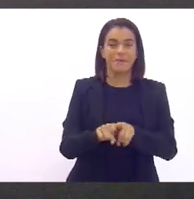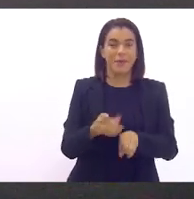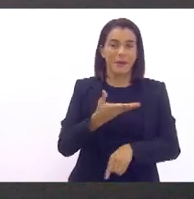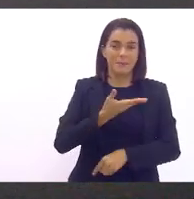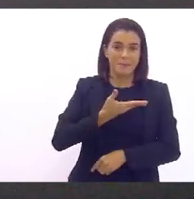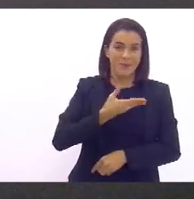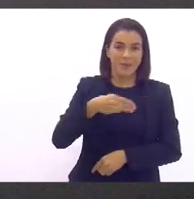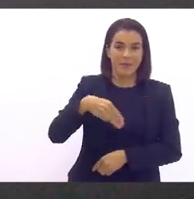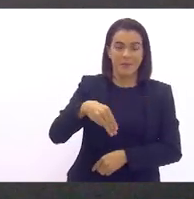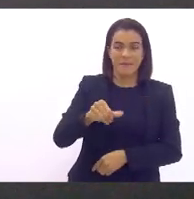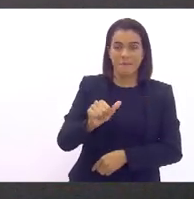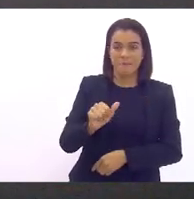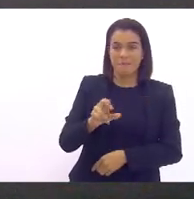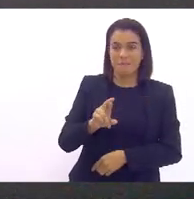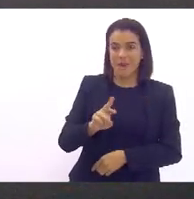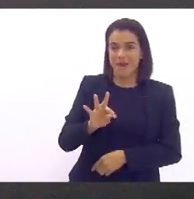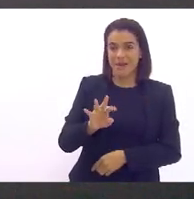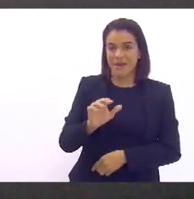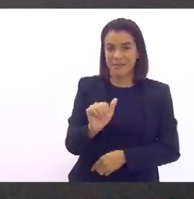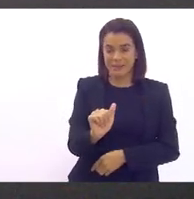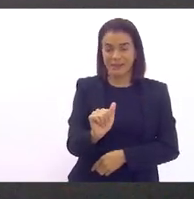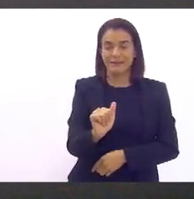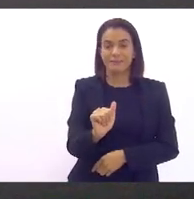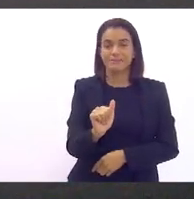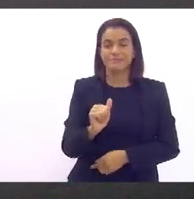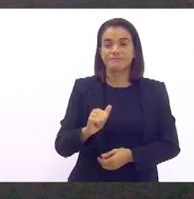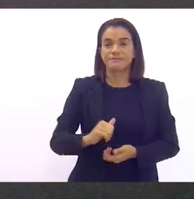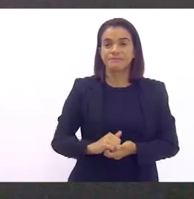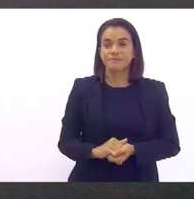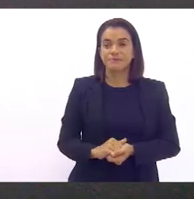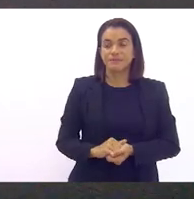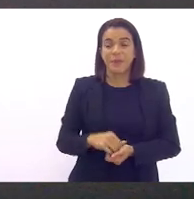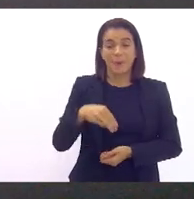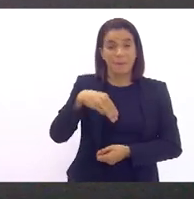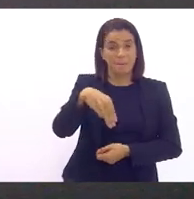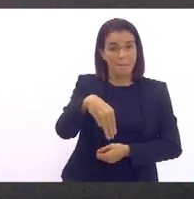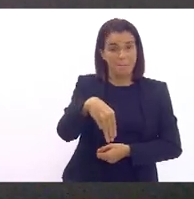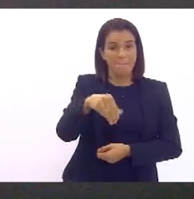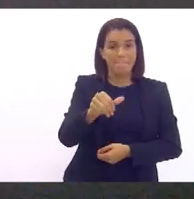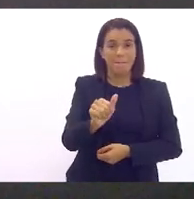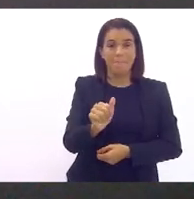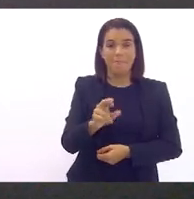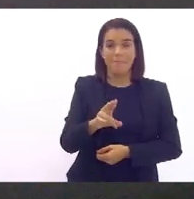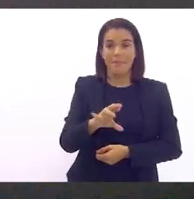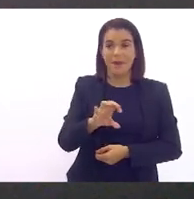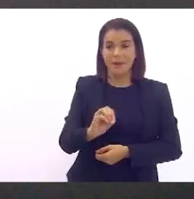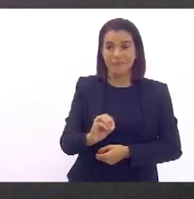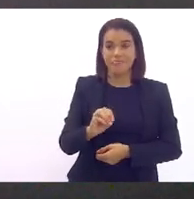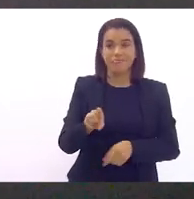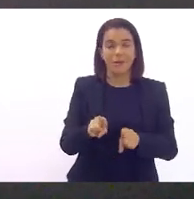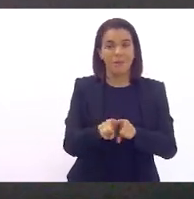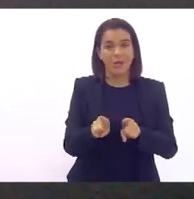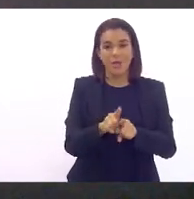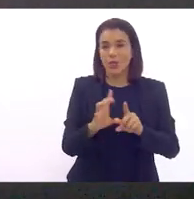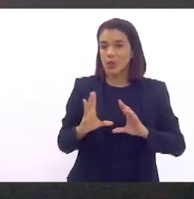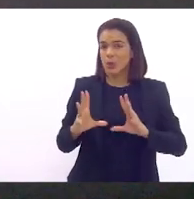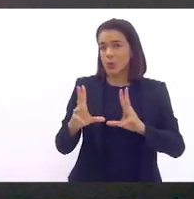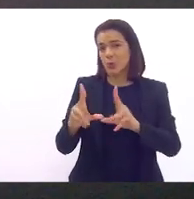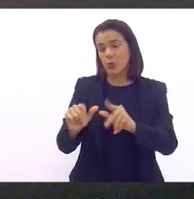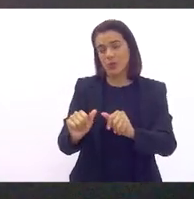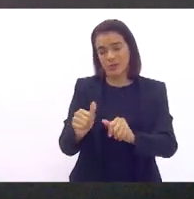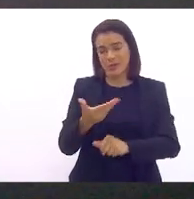deputada também e Mário e Denizar aqui nessa mesa conosco tantos amigos tantas